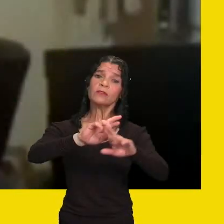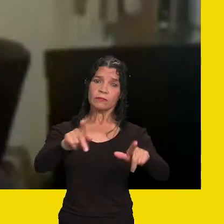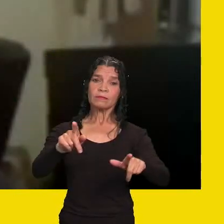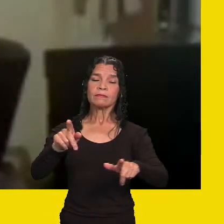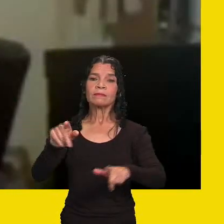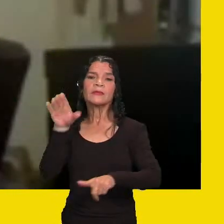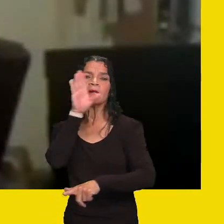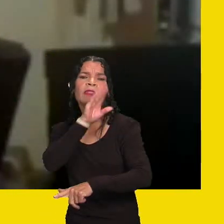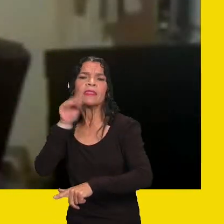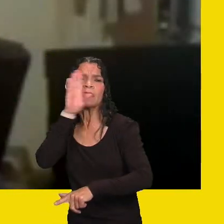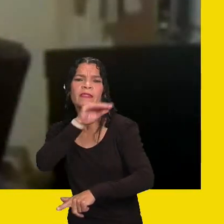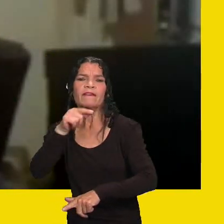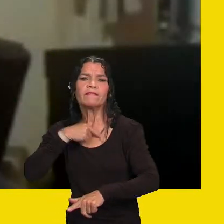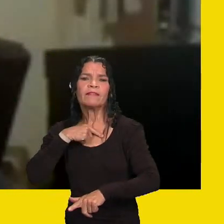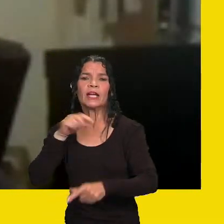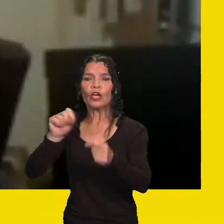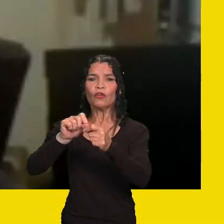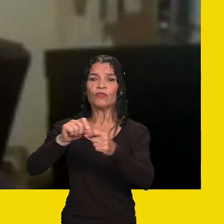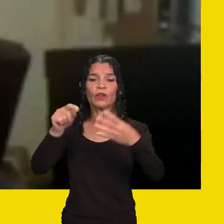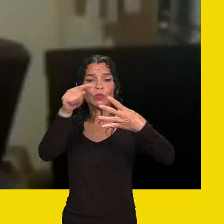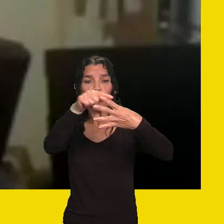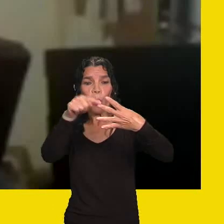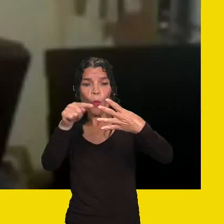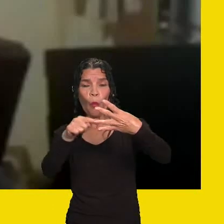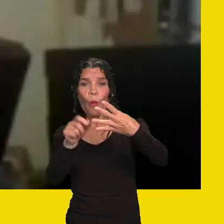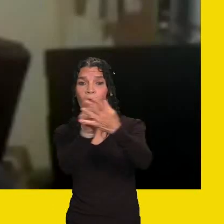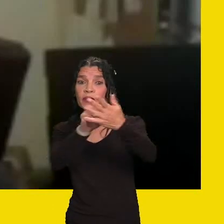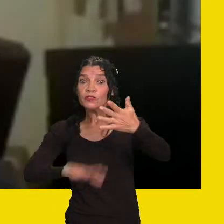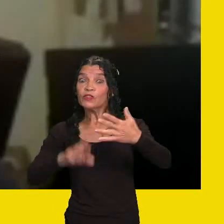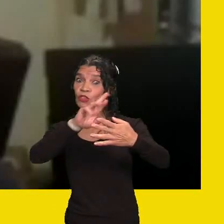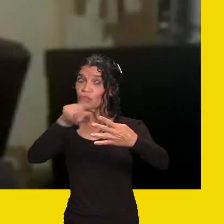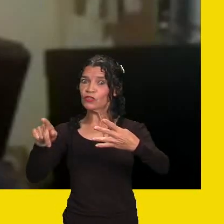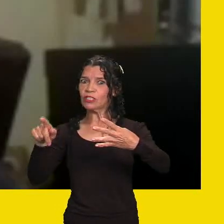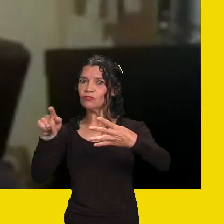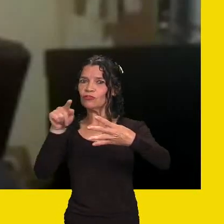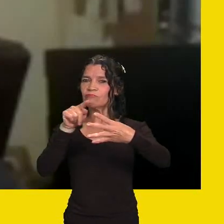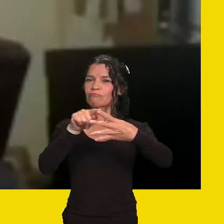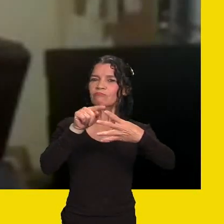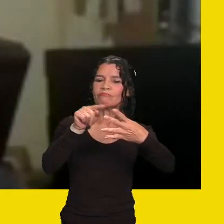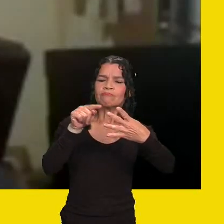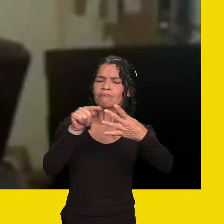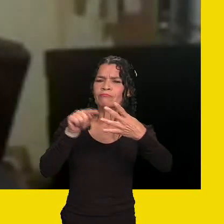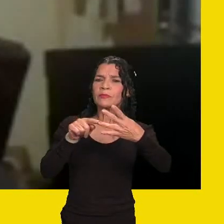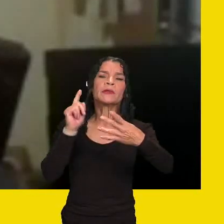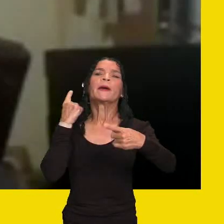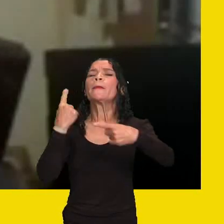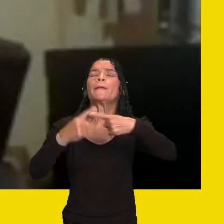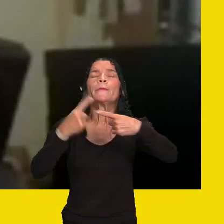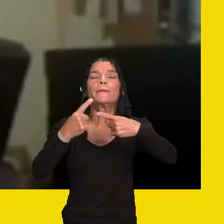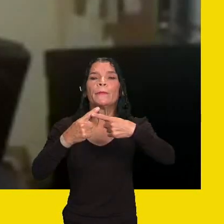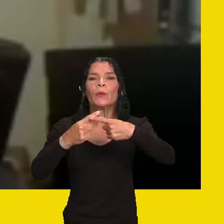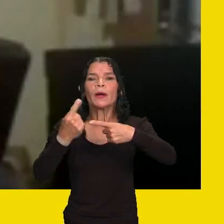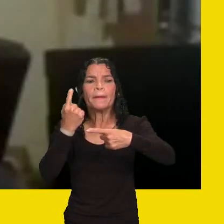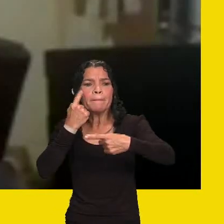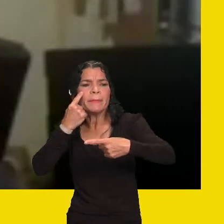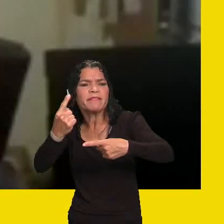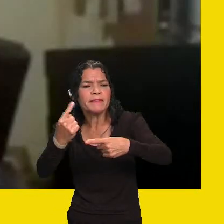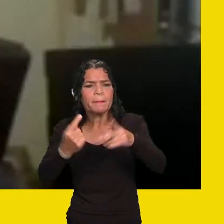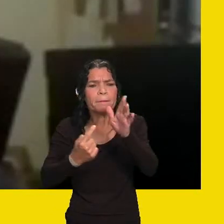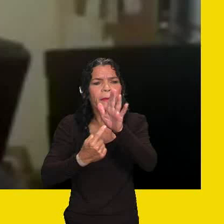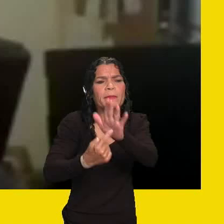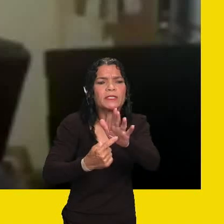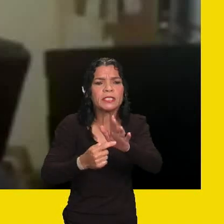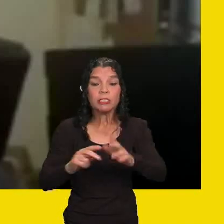faço 4 atividades diferentes para poder contemplar a necessidade de cada um. Eu